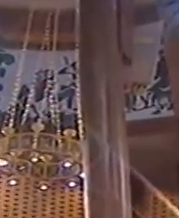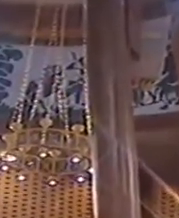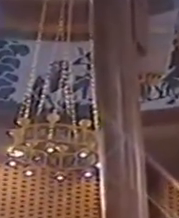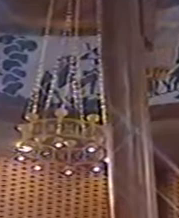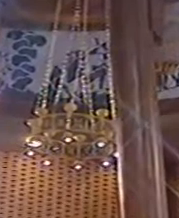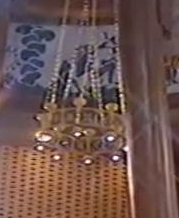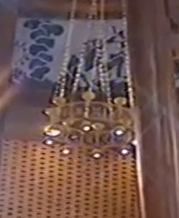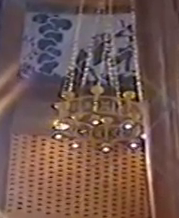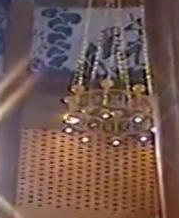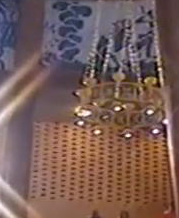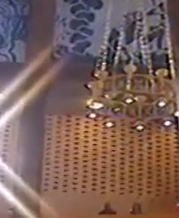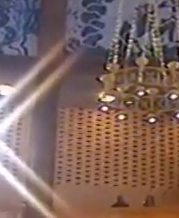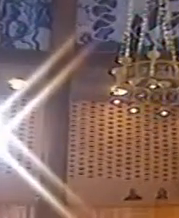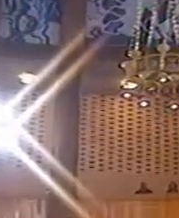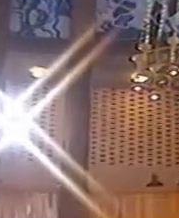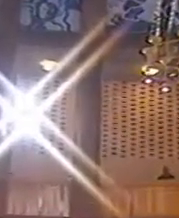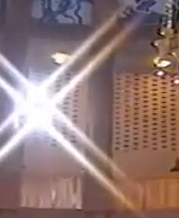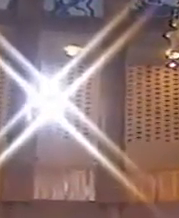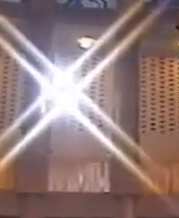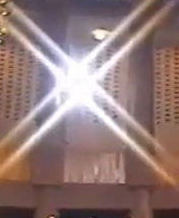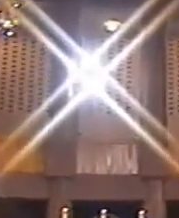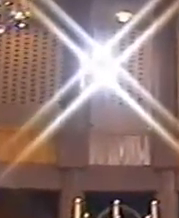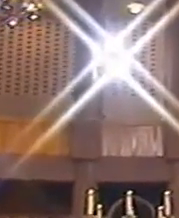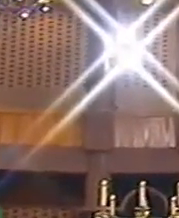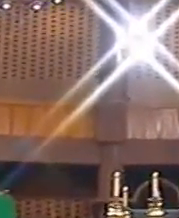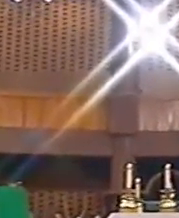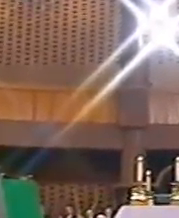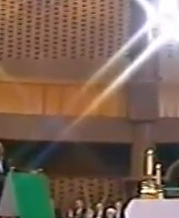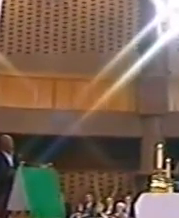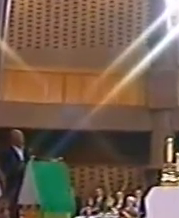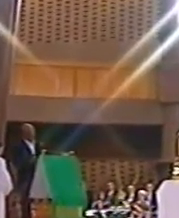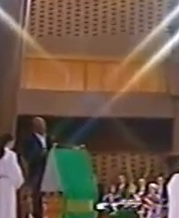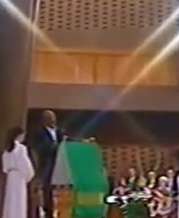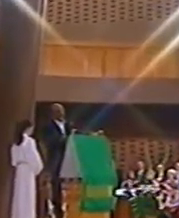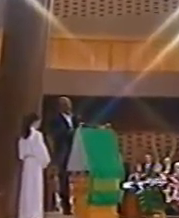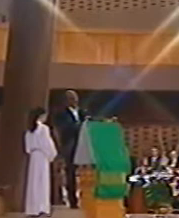e E aí E aí